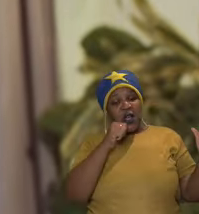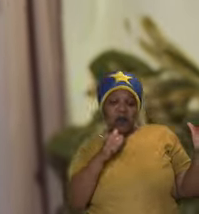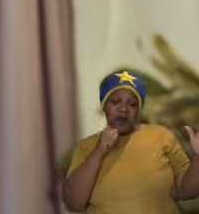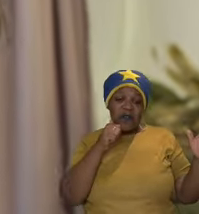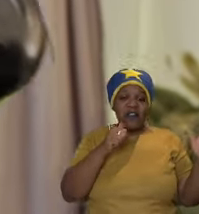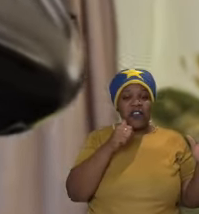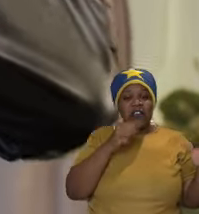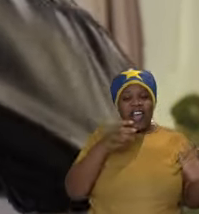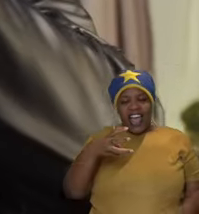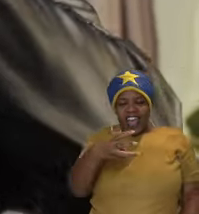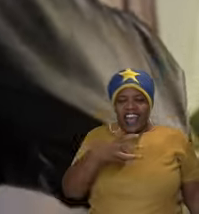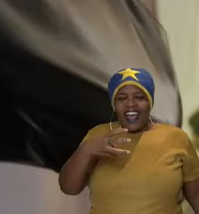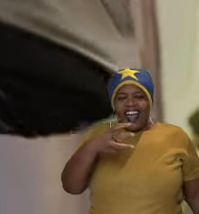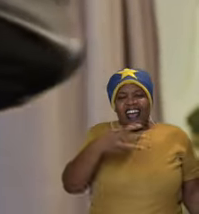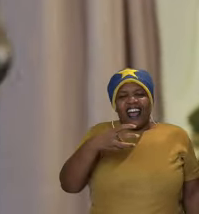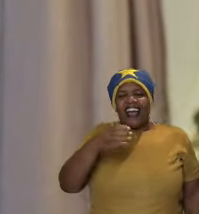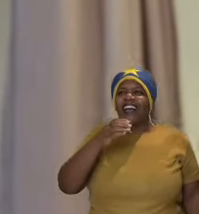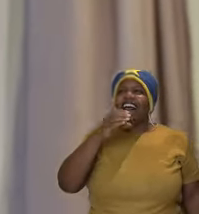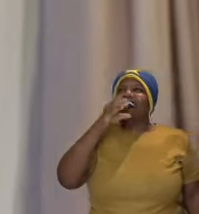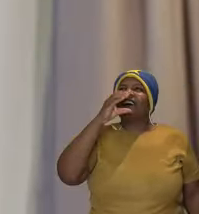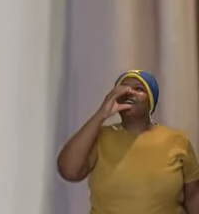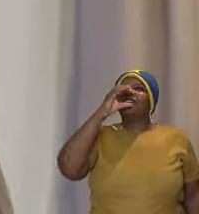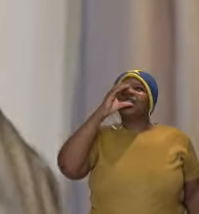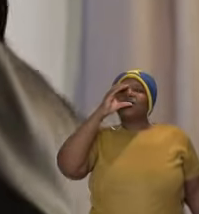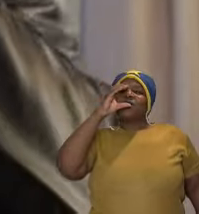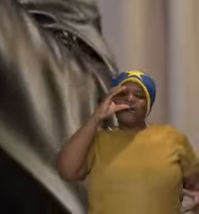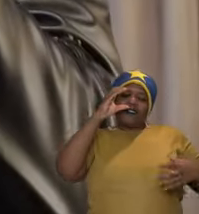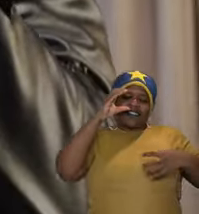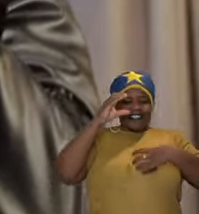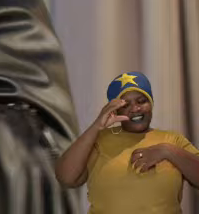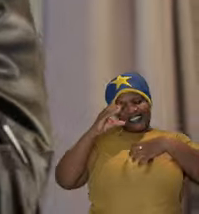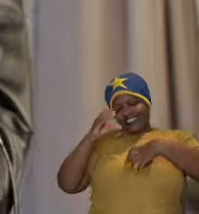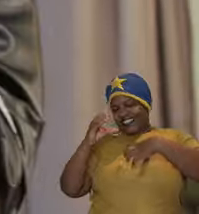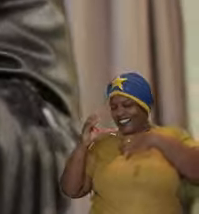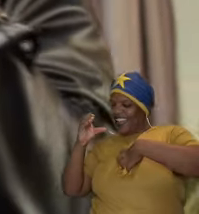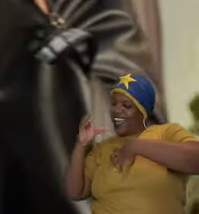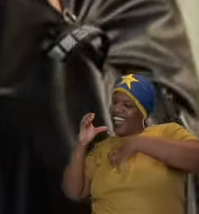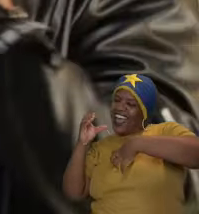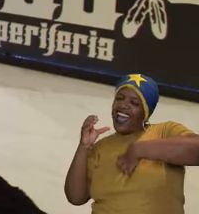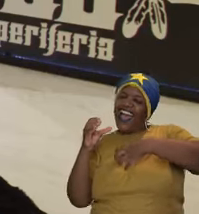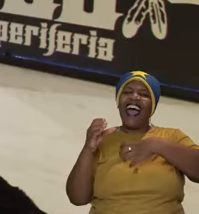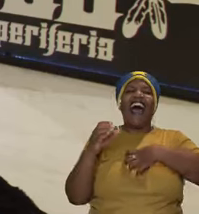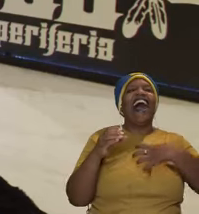Pegou o uísque e foi sem direção, com aquele jeito que ela sabe ter.